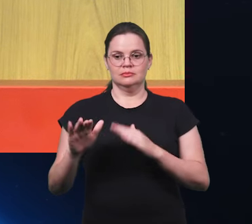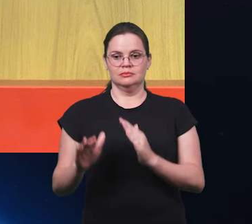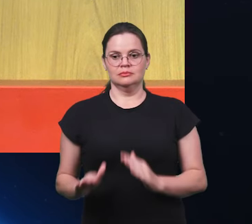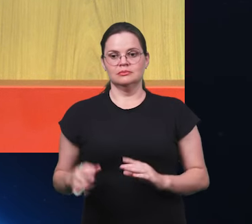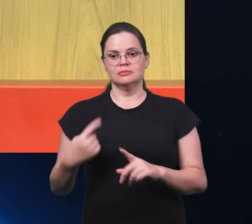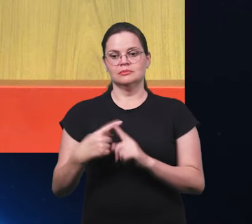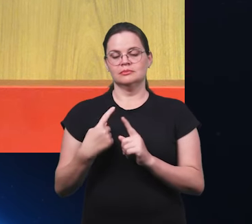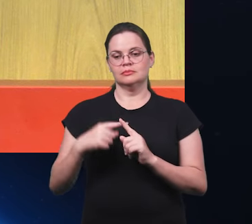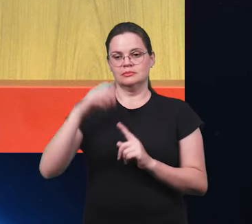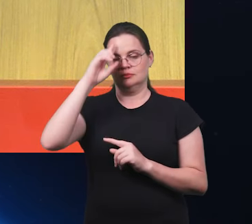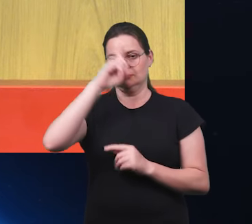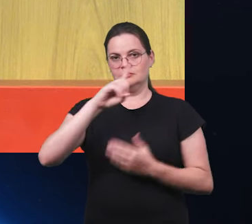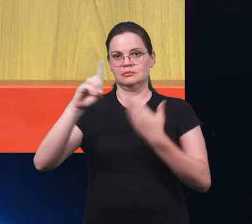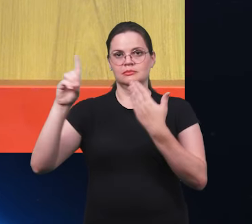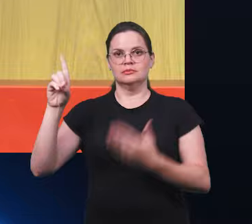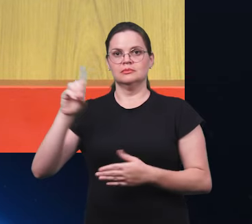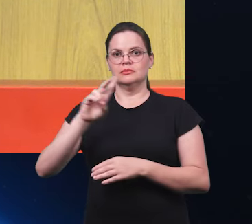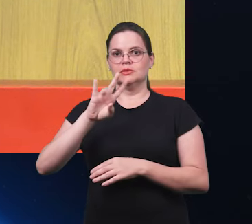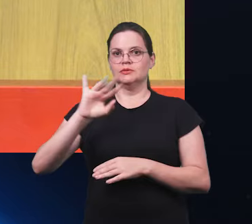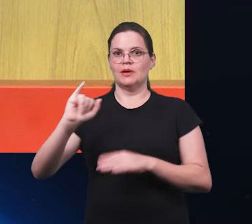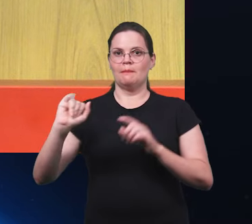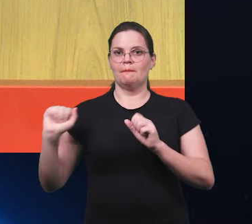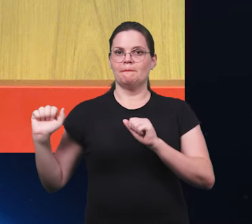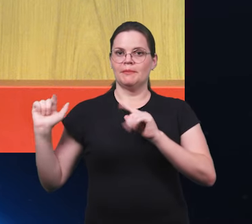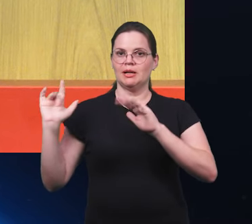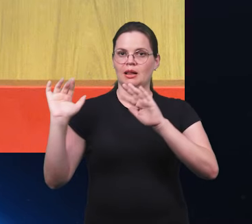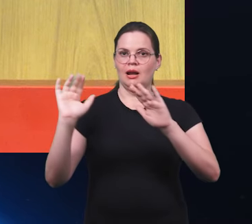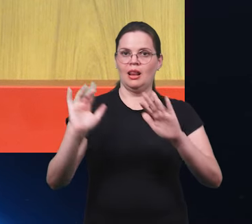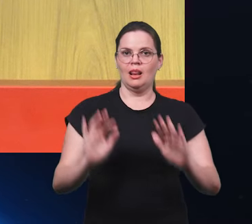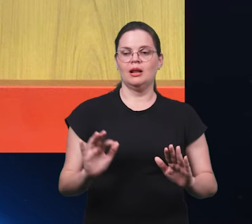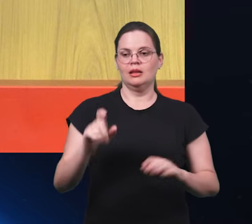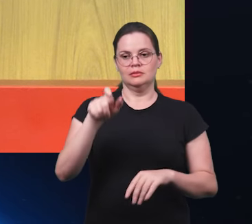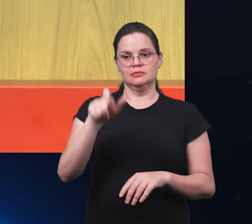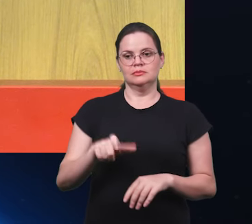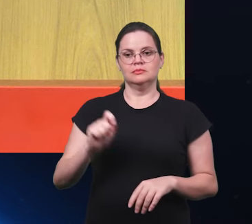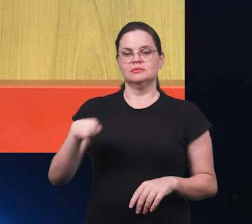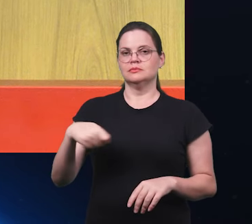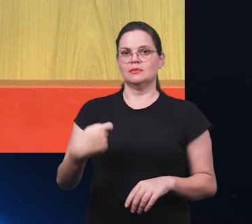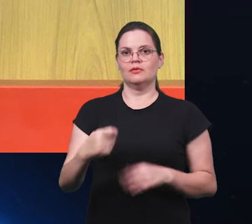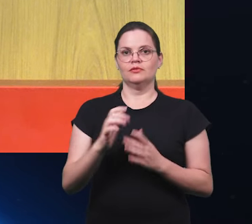ao que Deus faria a partir da encarnação de seu Filho Jesus.